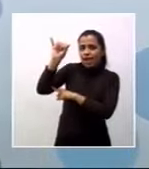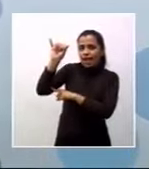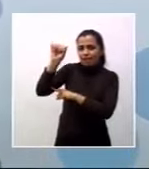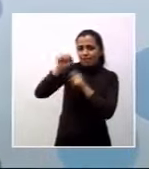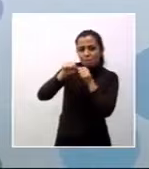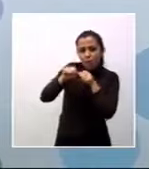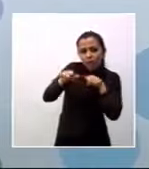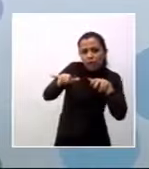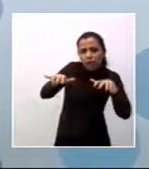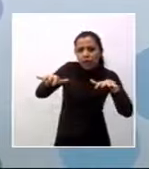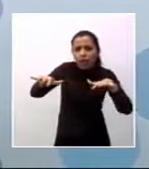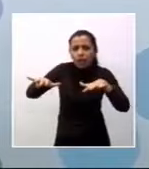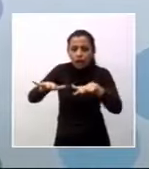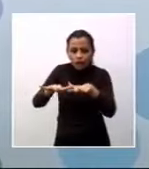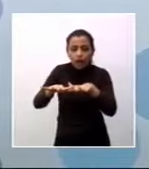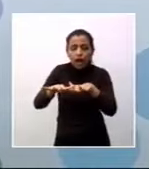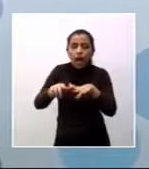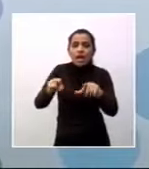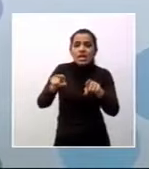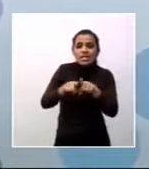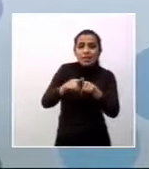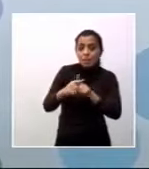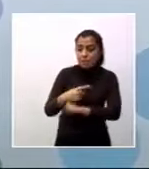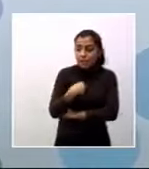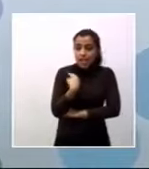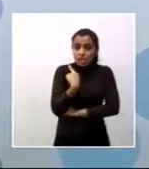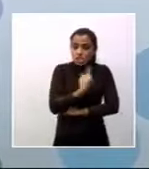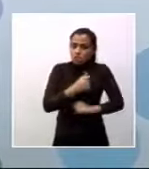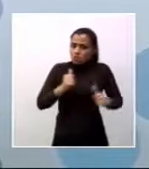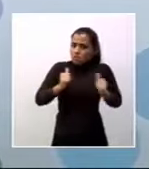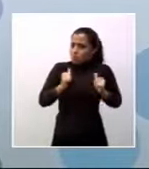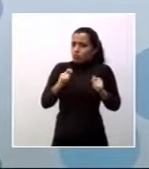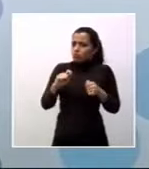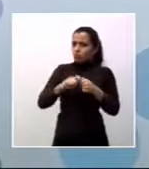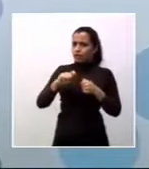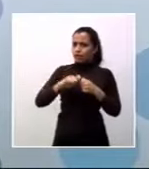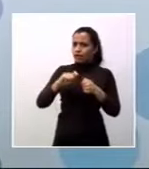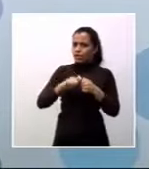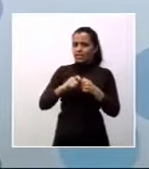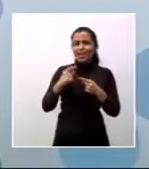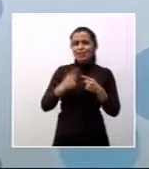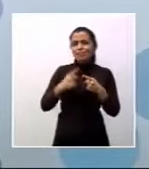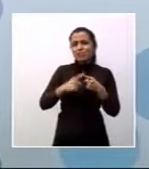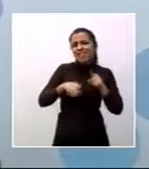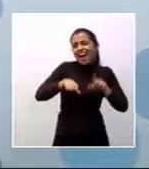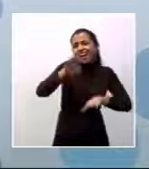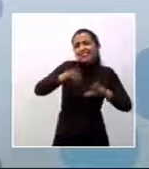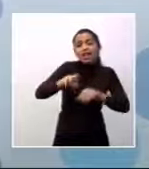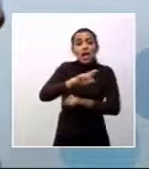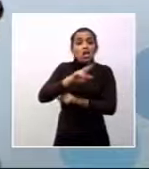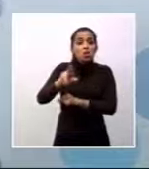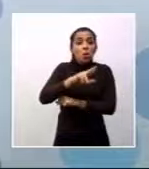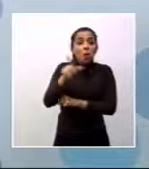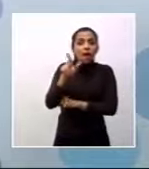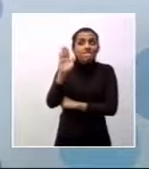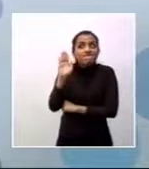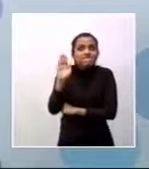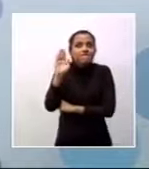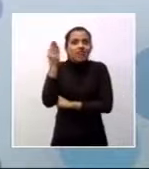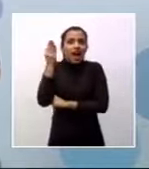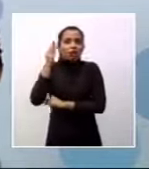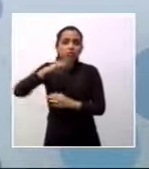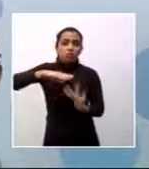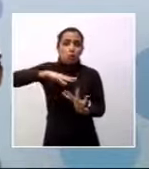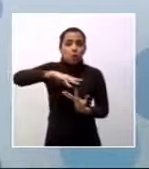espalhar elas por aí e também para que a gente não faça isso porque fake news não necessariamente quer dizer que algo muito grande o